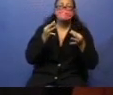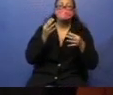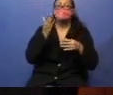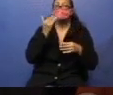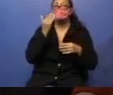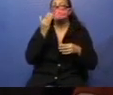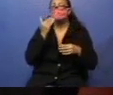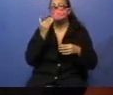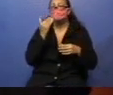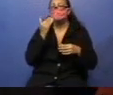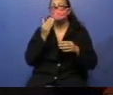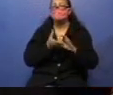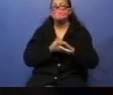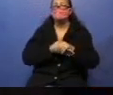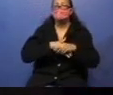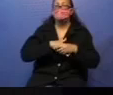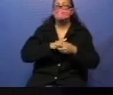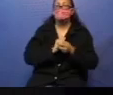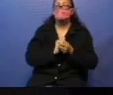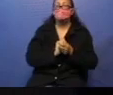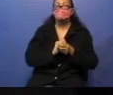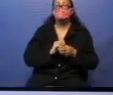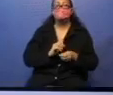e na nossa higiene.